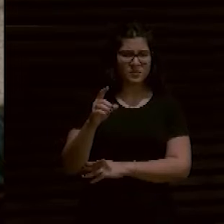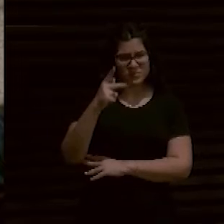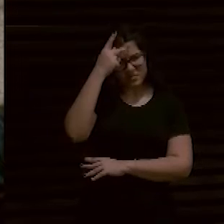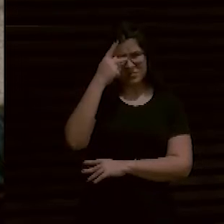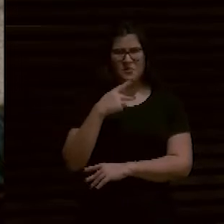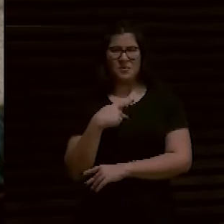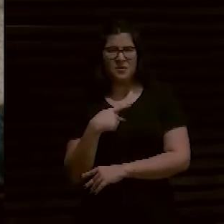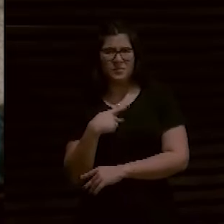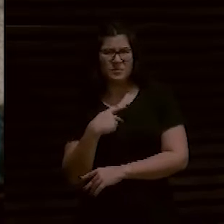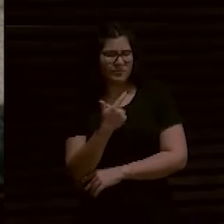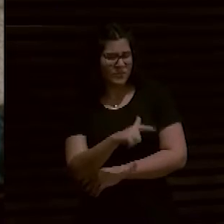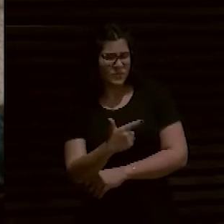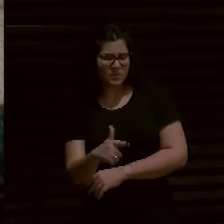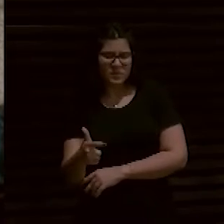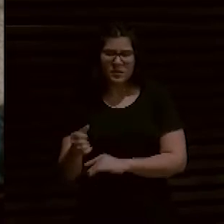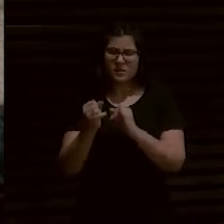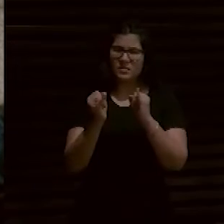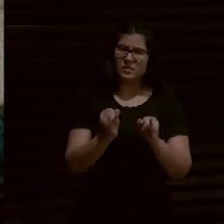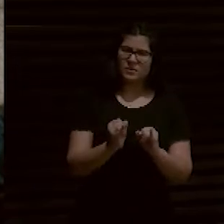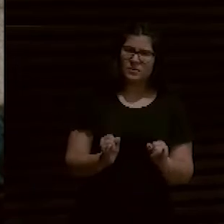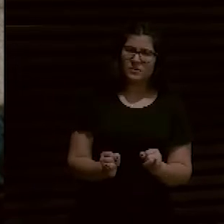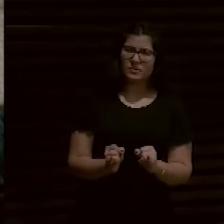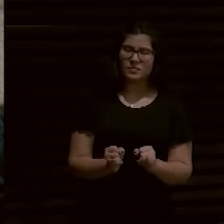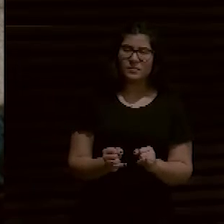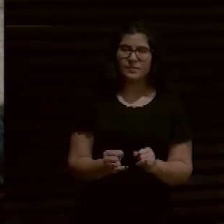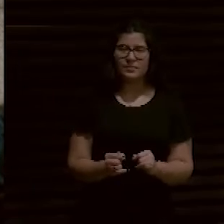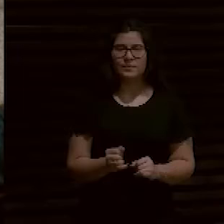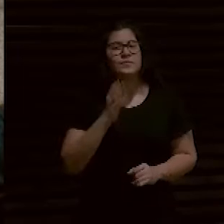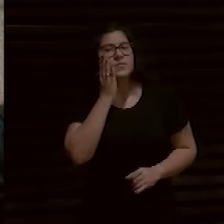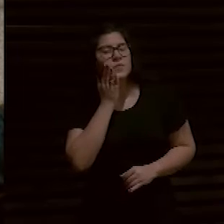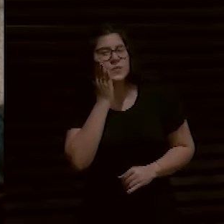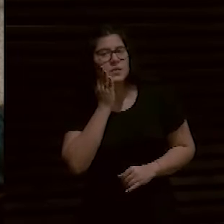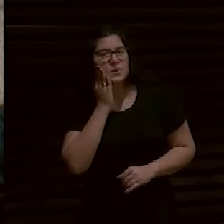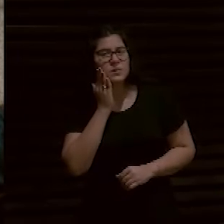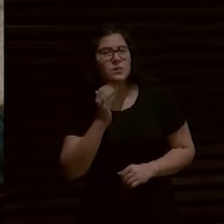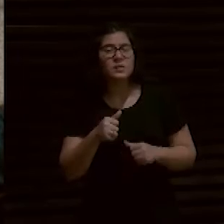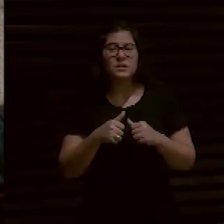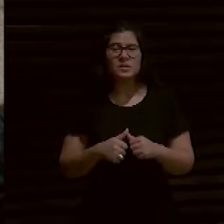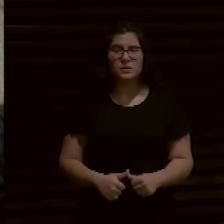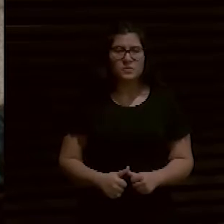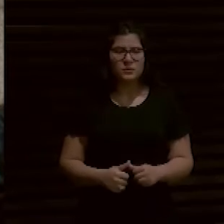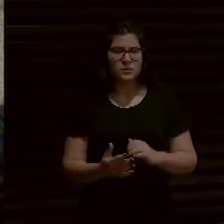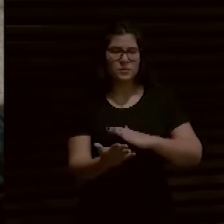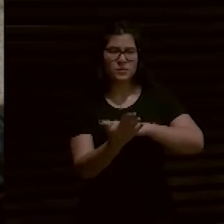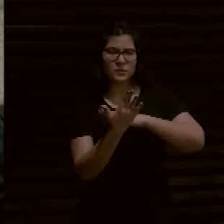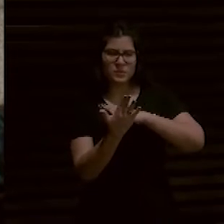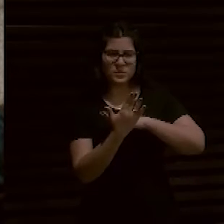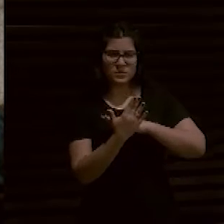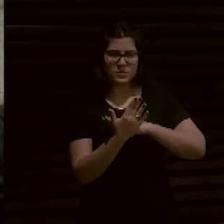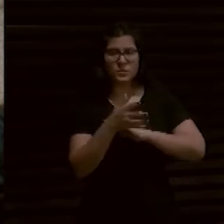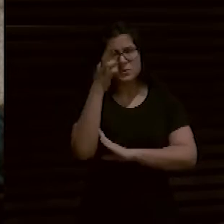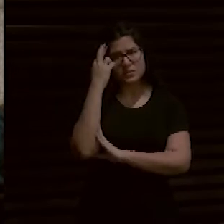Não tenham outros deuses. Meus queridos, isso é proteção. O Senhor